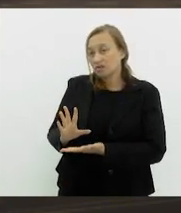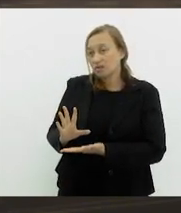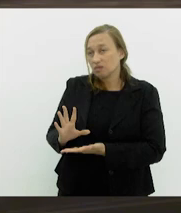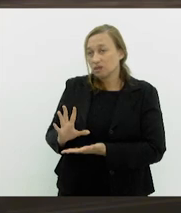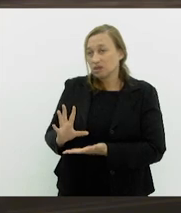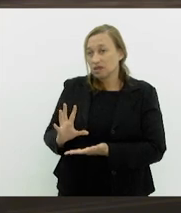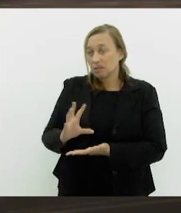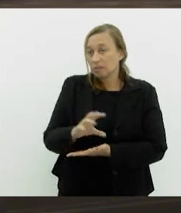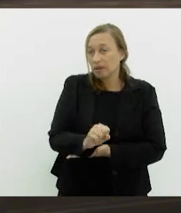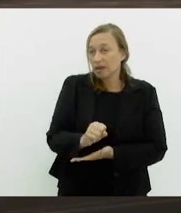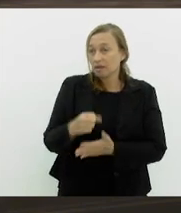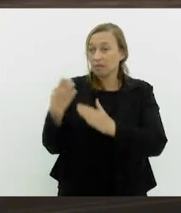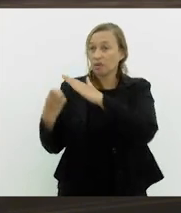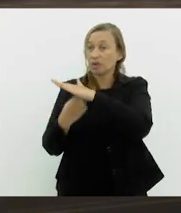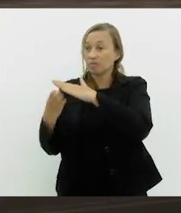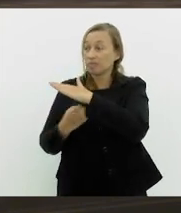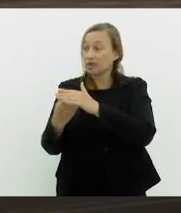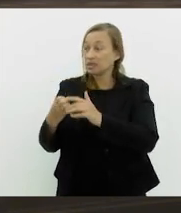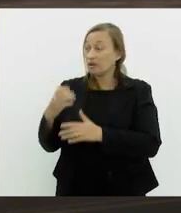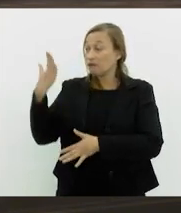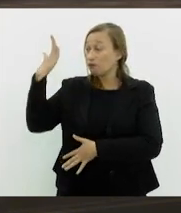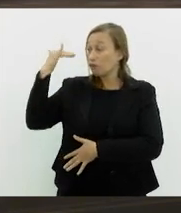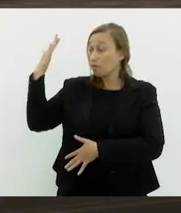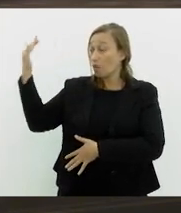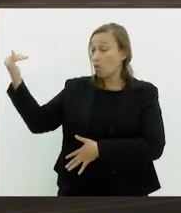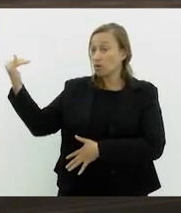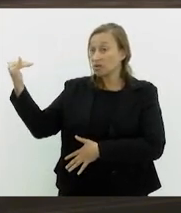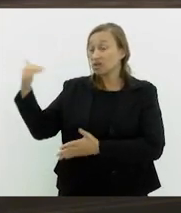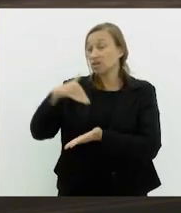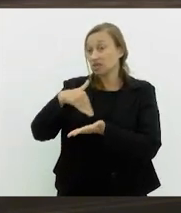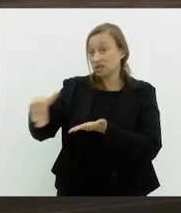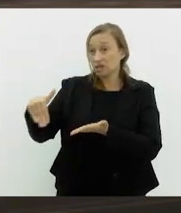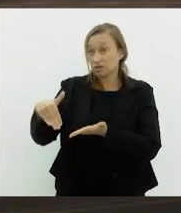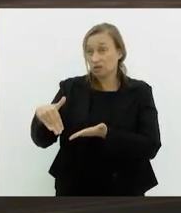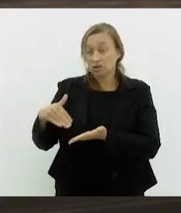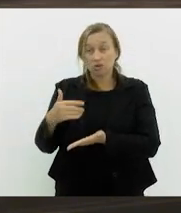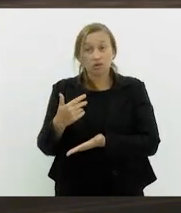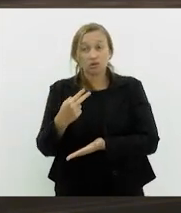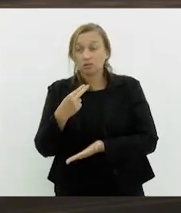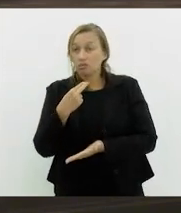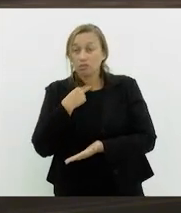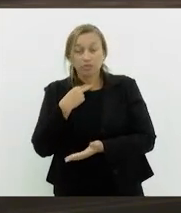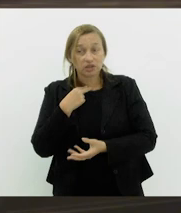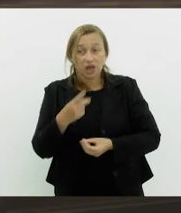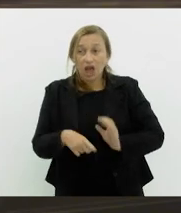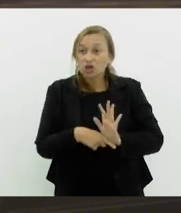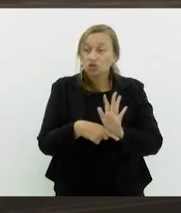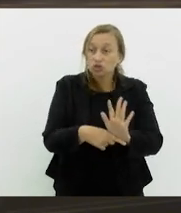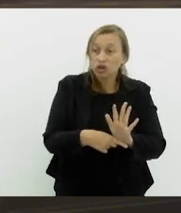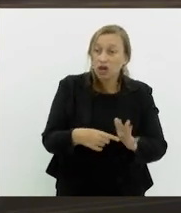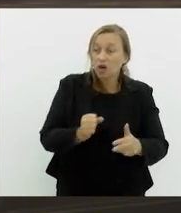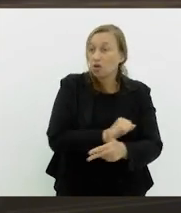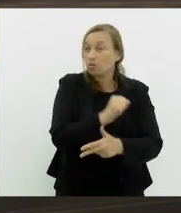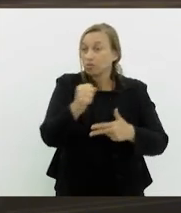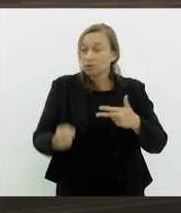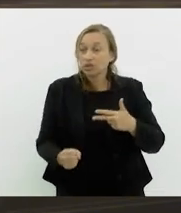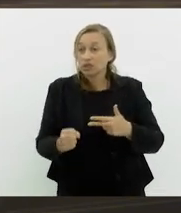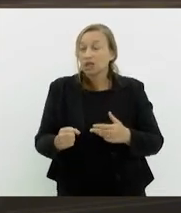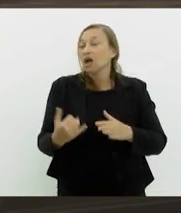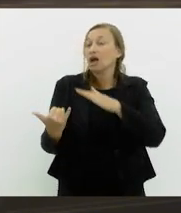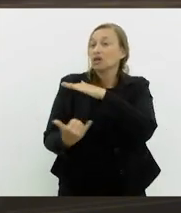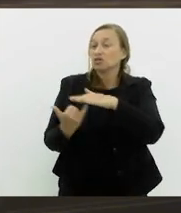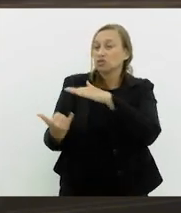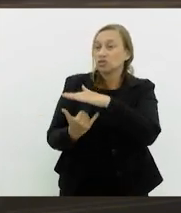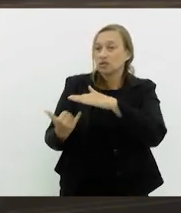escritório grande. Eles não vão poder dar o seu ar de contribuição ao poder público. Portanto, a institucionalização da